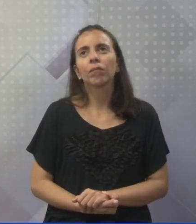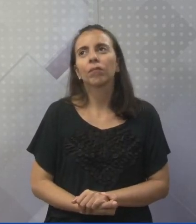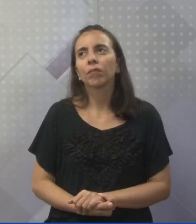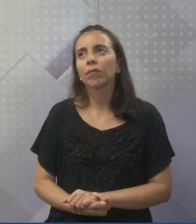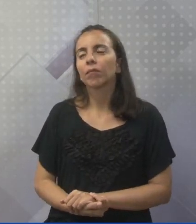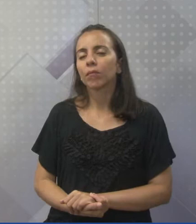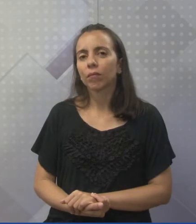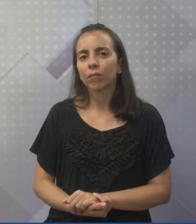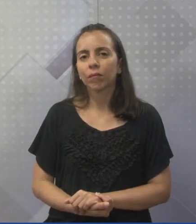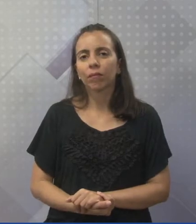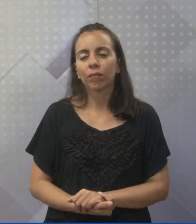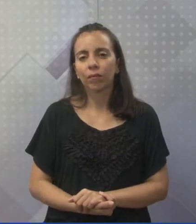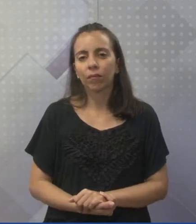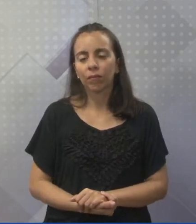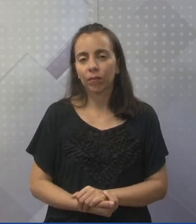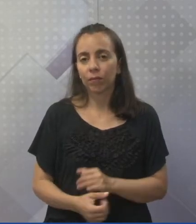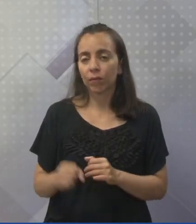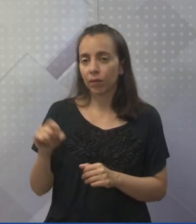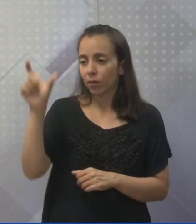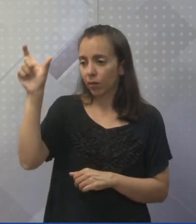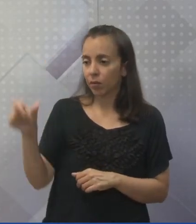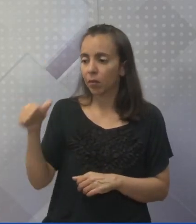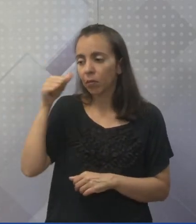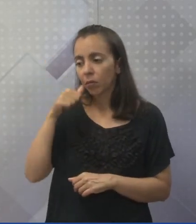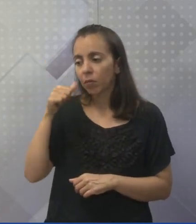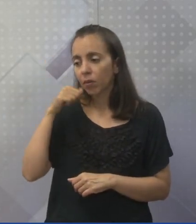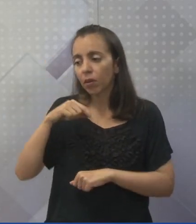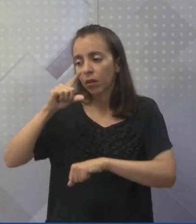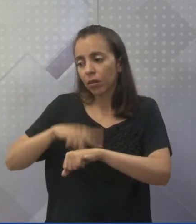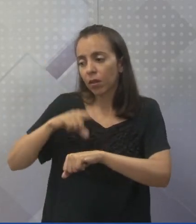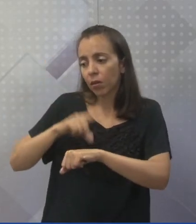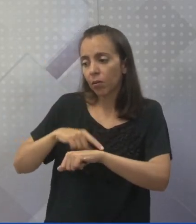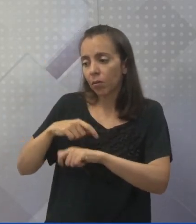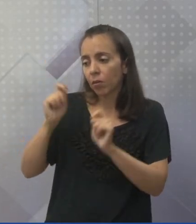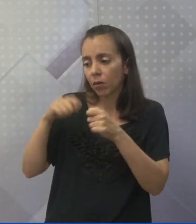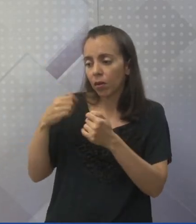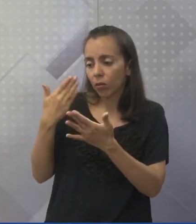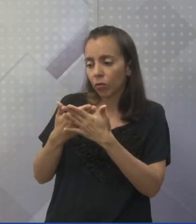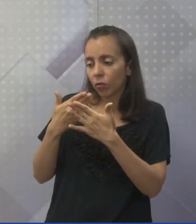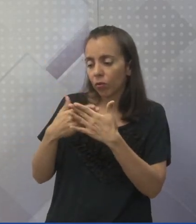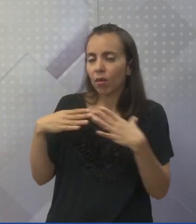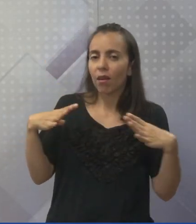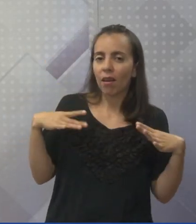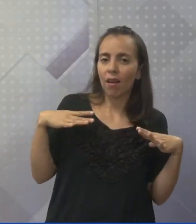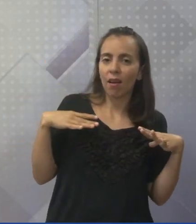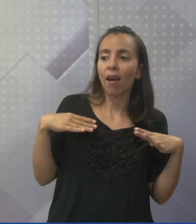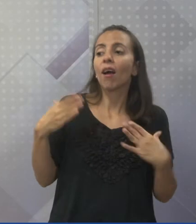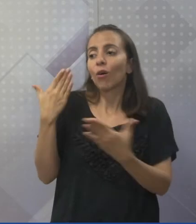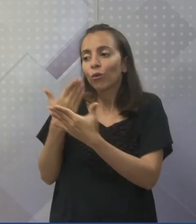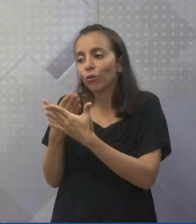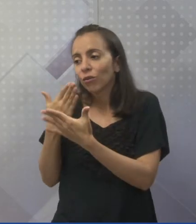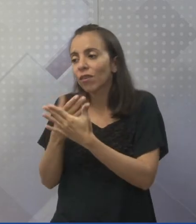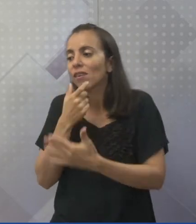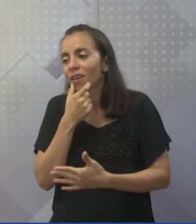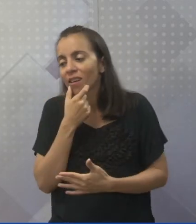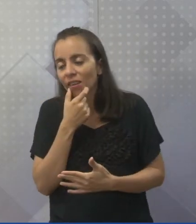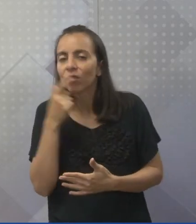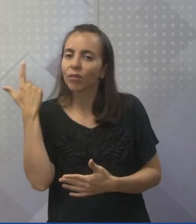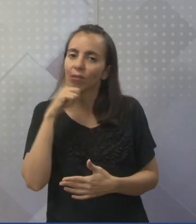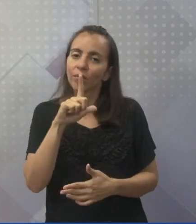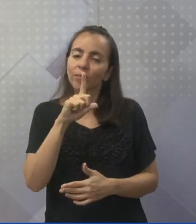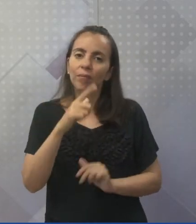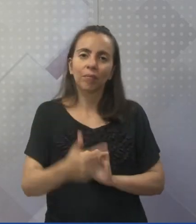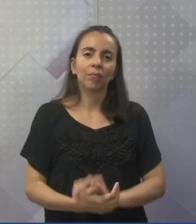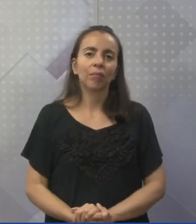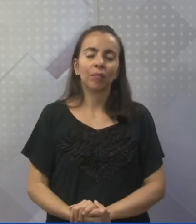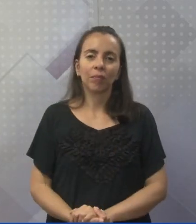study English. Se ela tivesse tempo livre, ela estudaria inglês. Letra B. If he had a